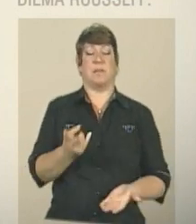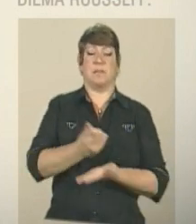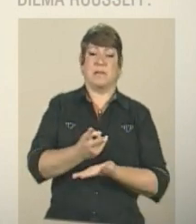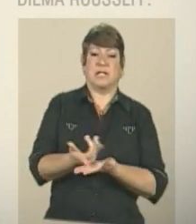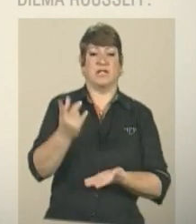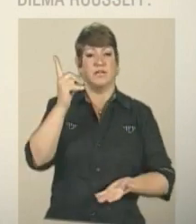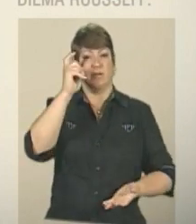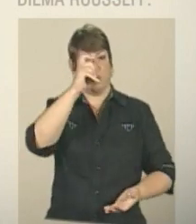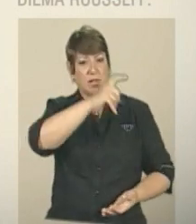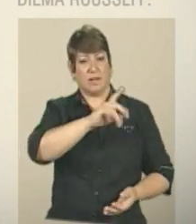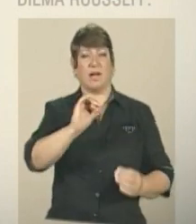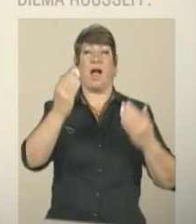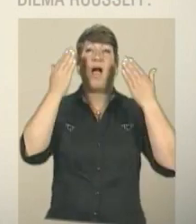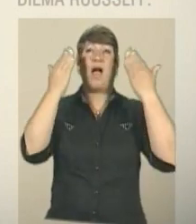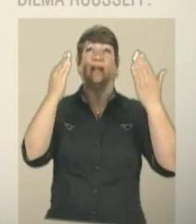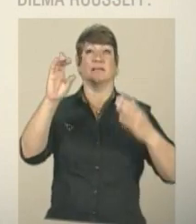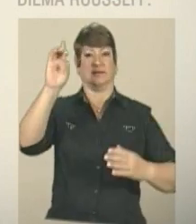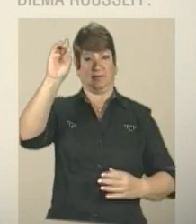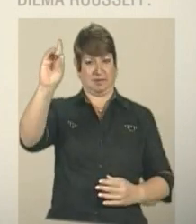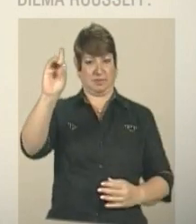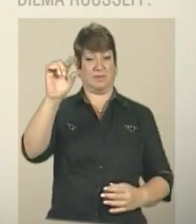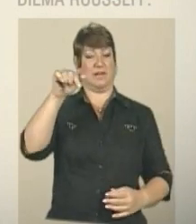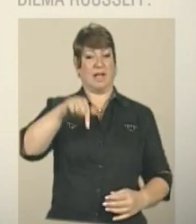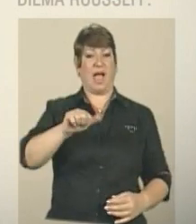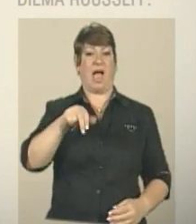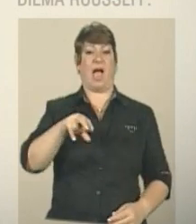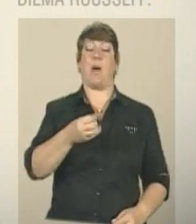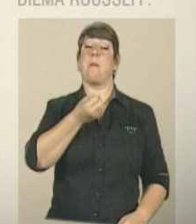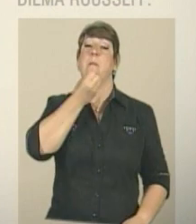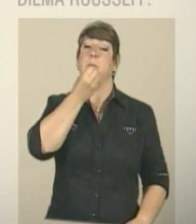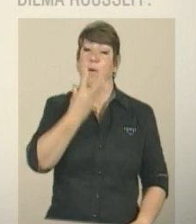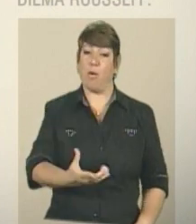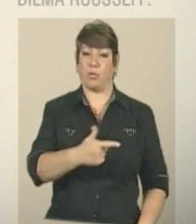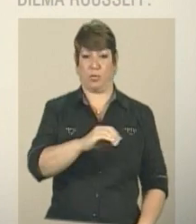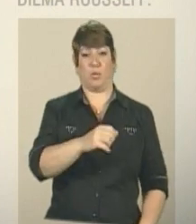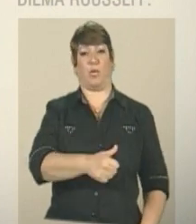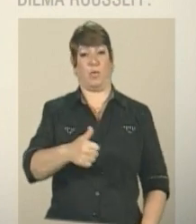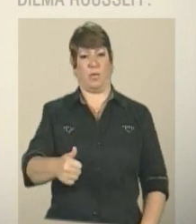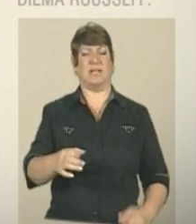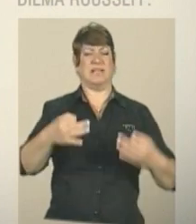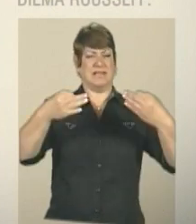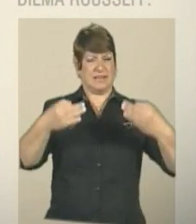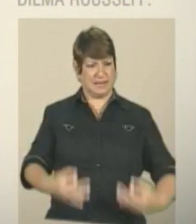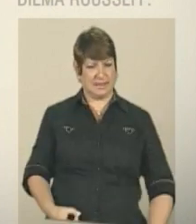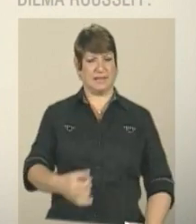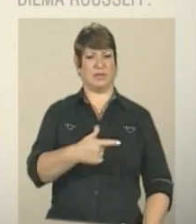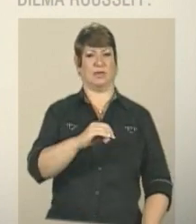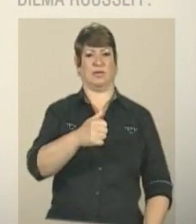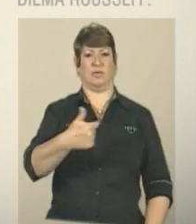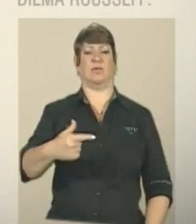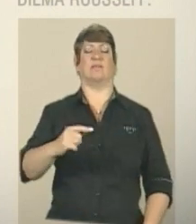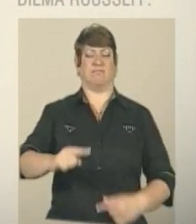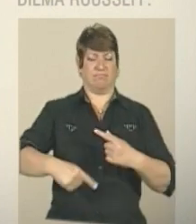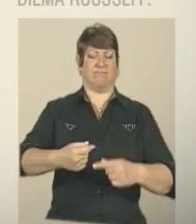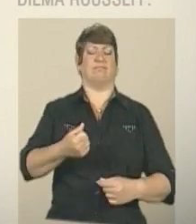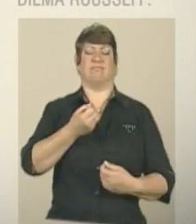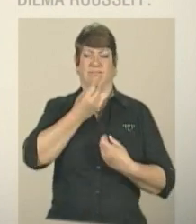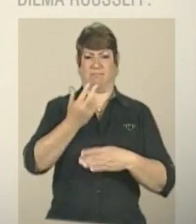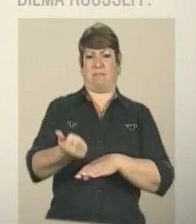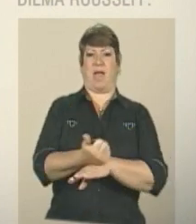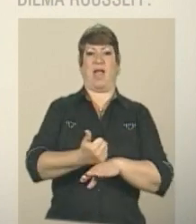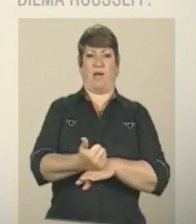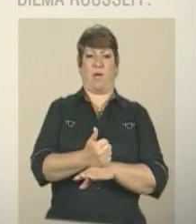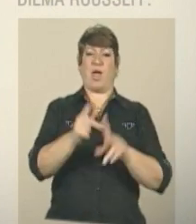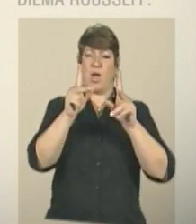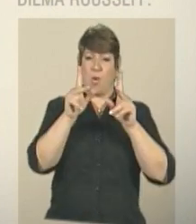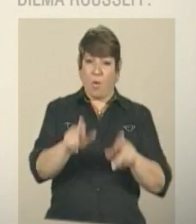dificuldades, graças a Deus, este foi um ano bom e, com certeza, o próximo será ainda melhor. Igual a